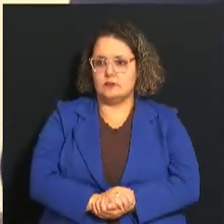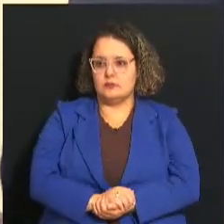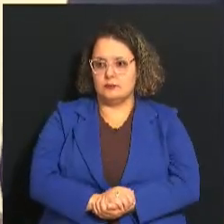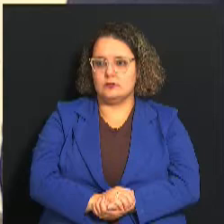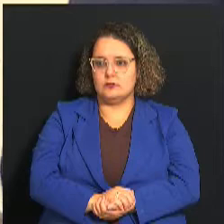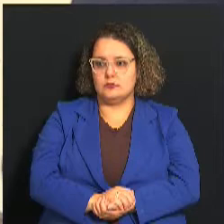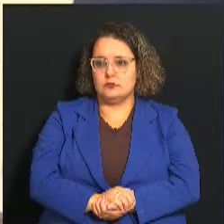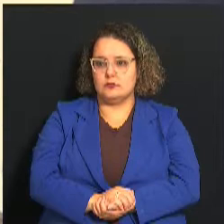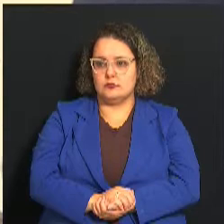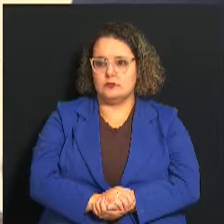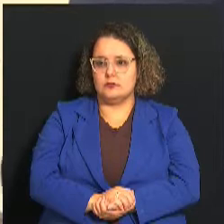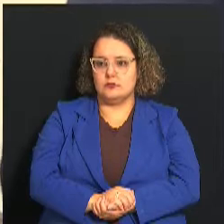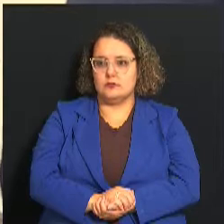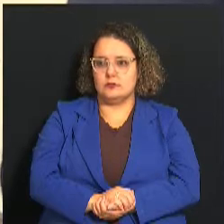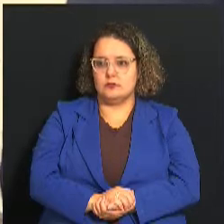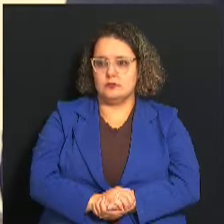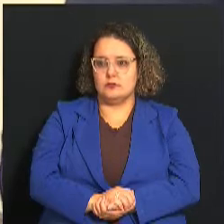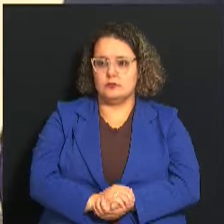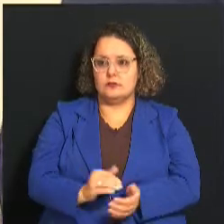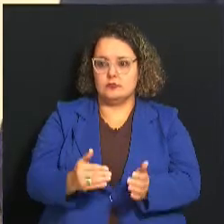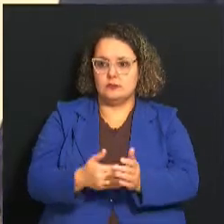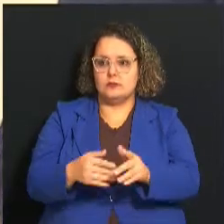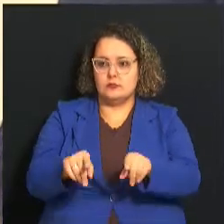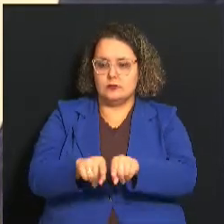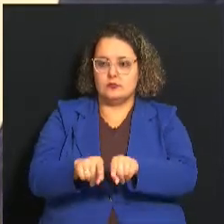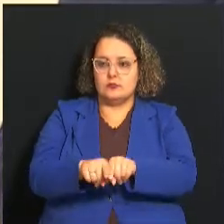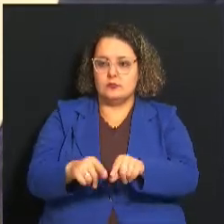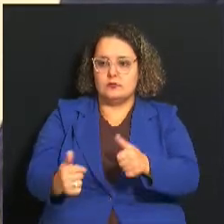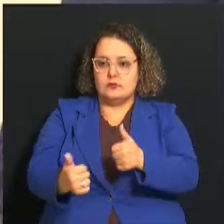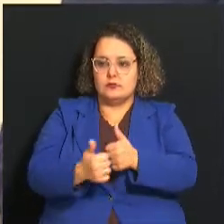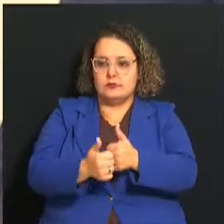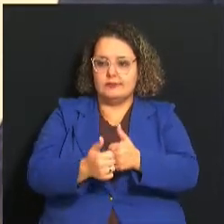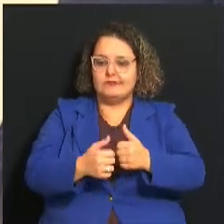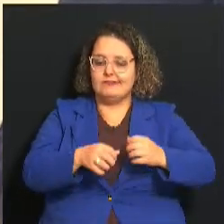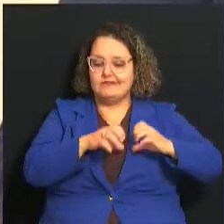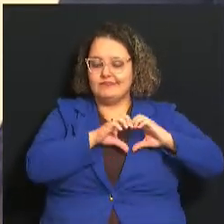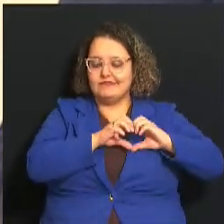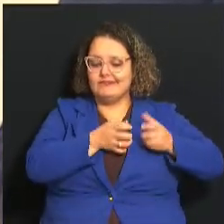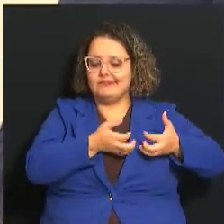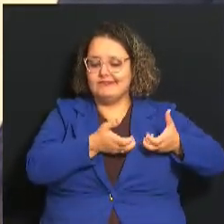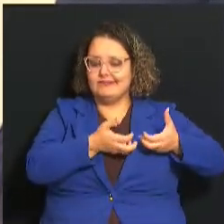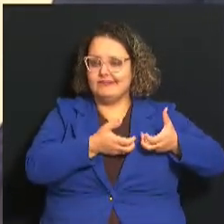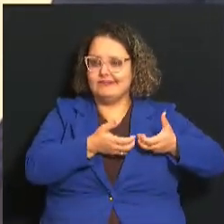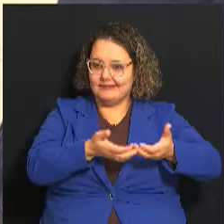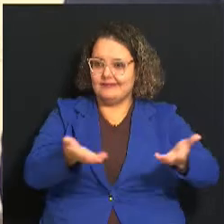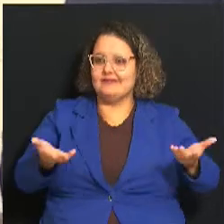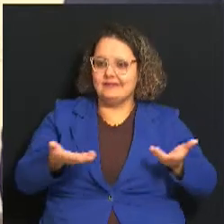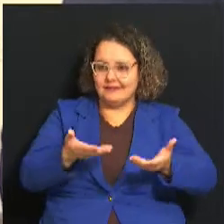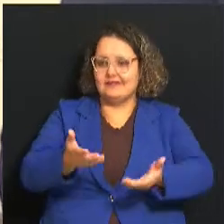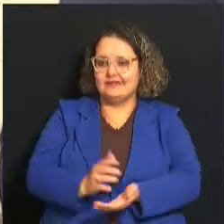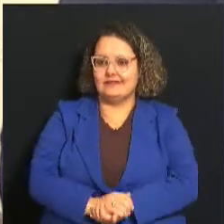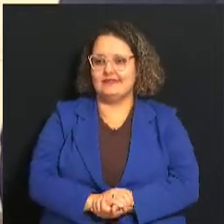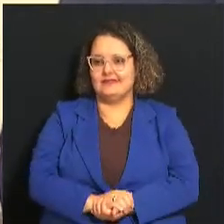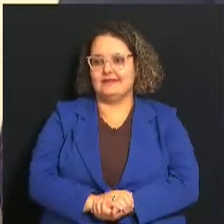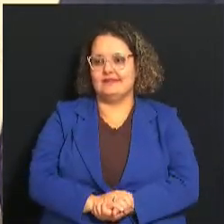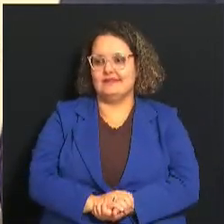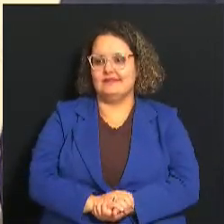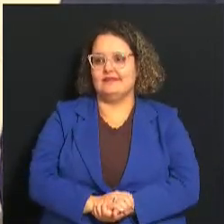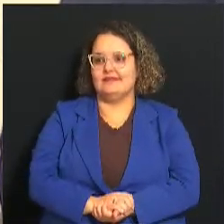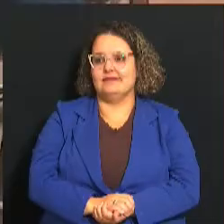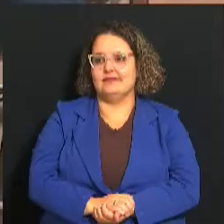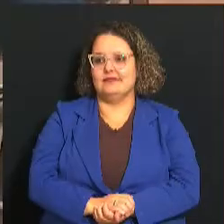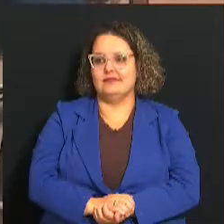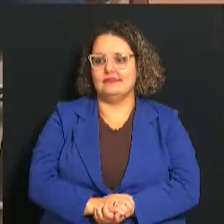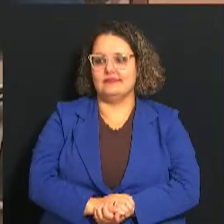até porque vai ficar mais perto, o calor humano esquenta mais o ambiente. né?